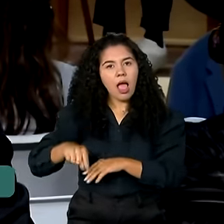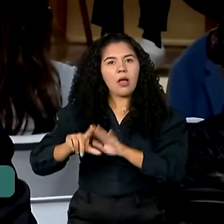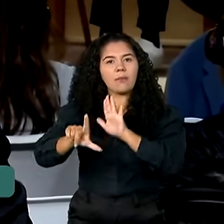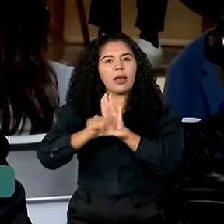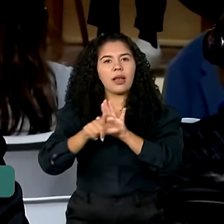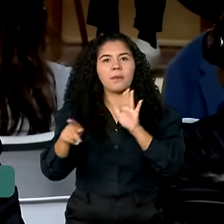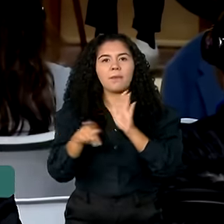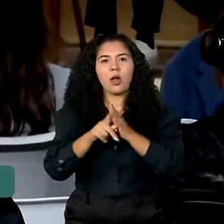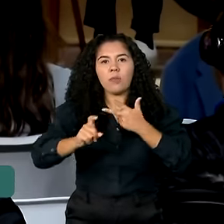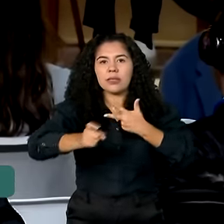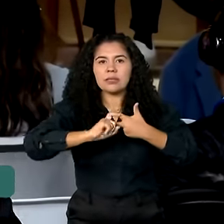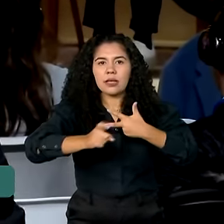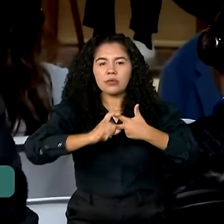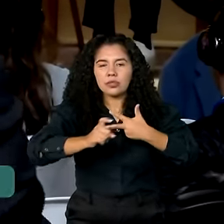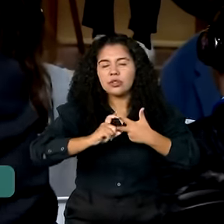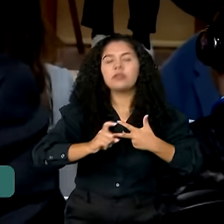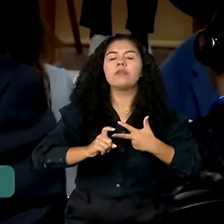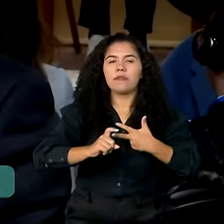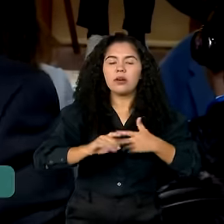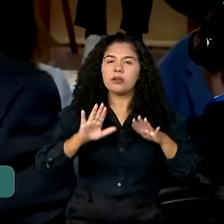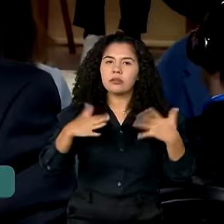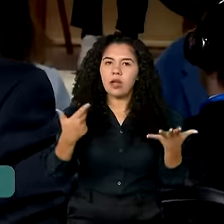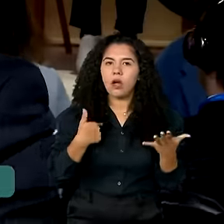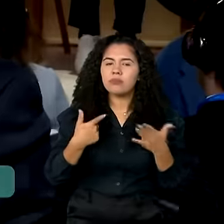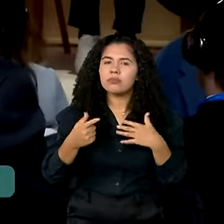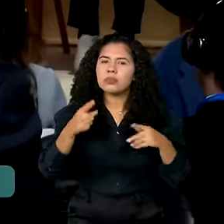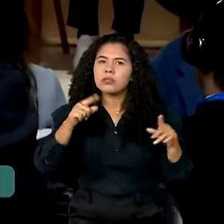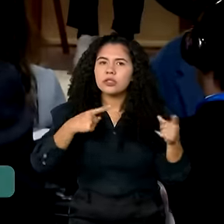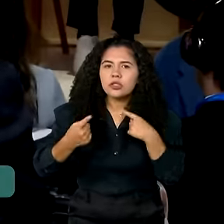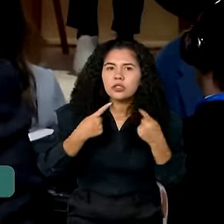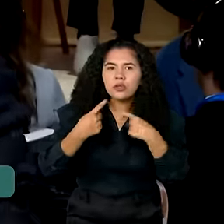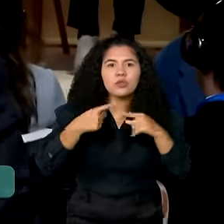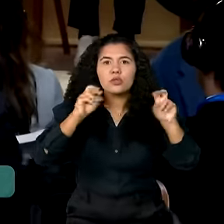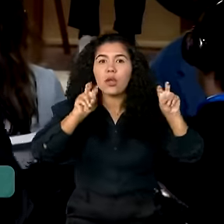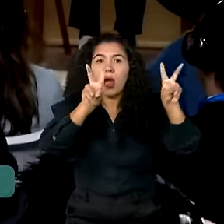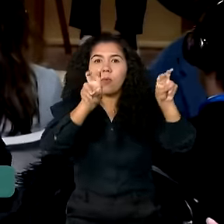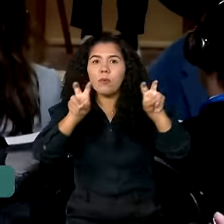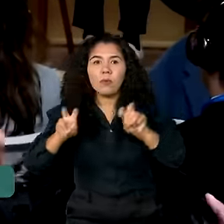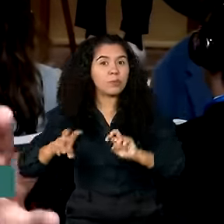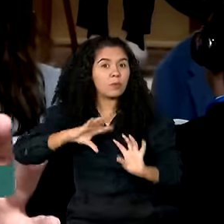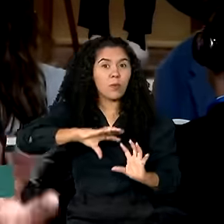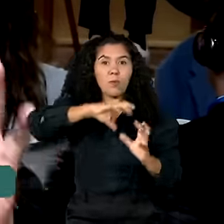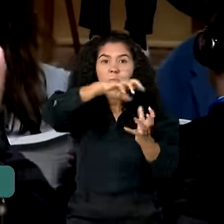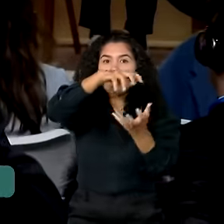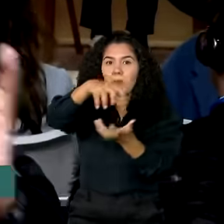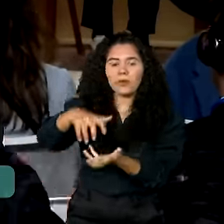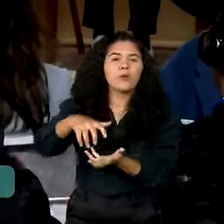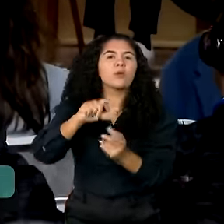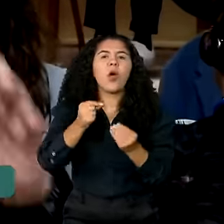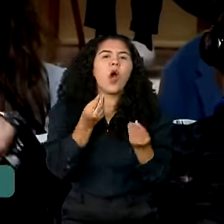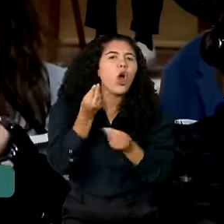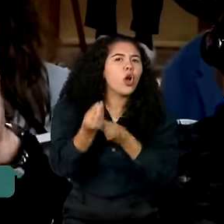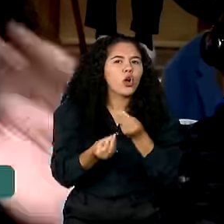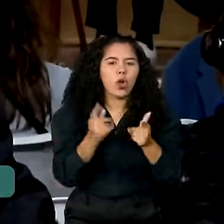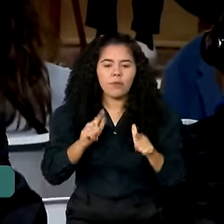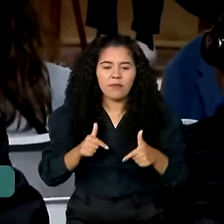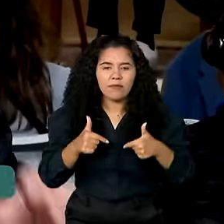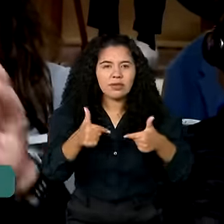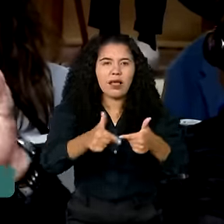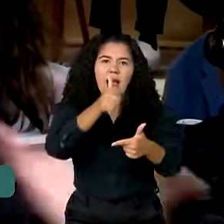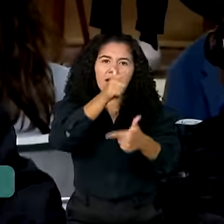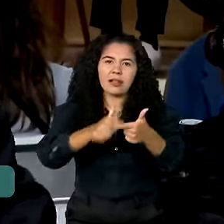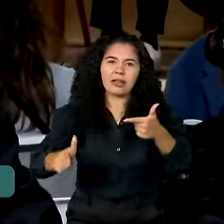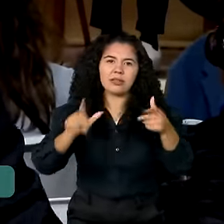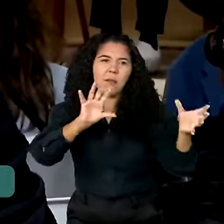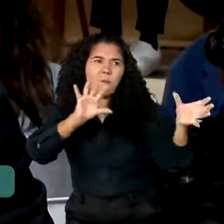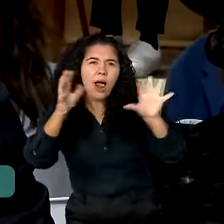regulando o mercado de carbono. E assim, eu digo que a gente está discutindo a agenda do mundo, a agenda nova, de como enfrentar a crise